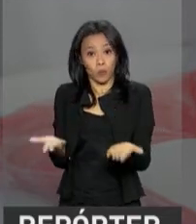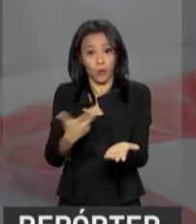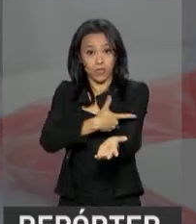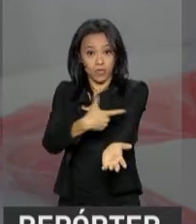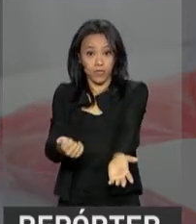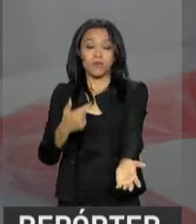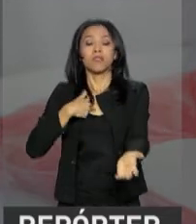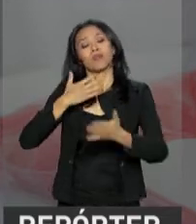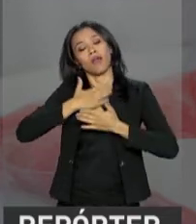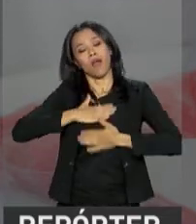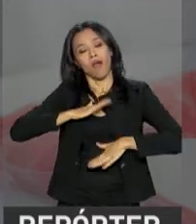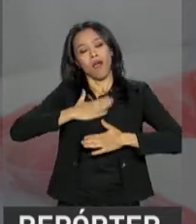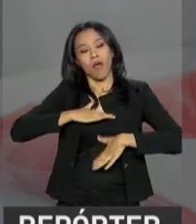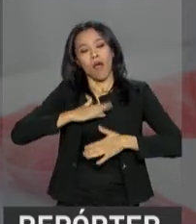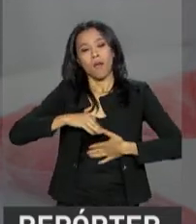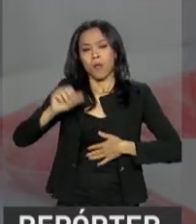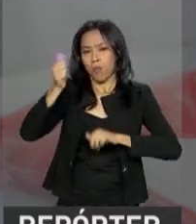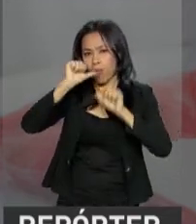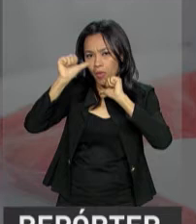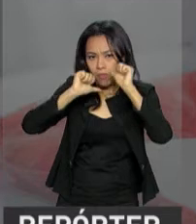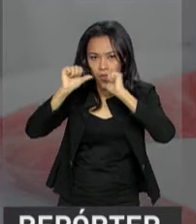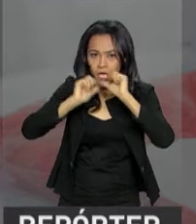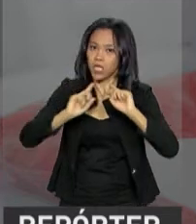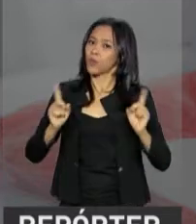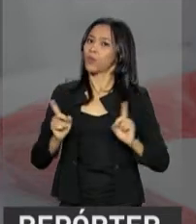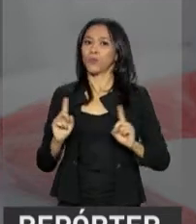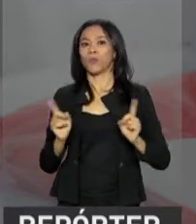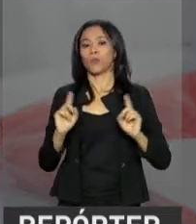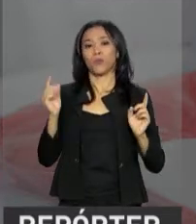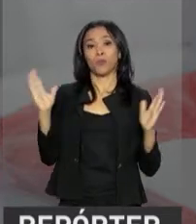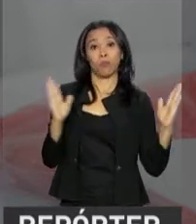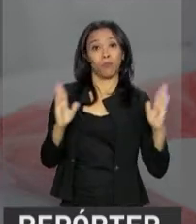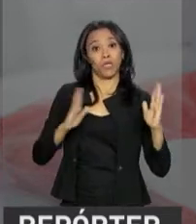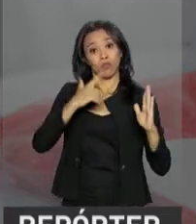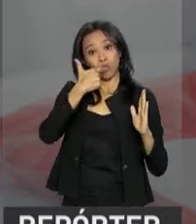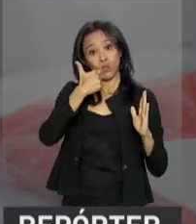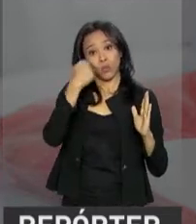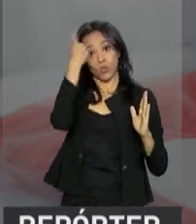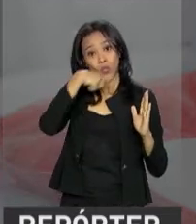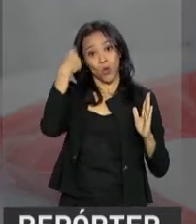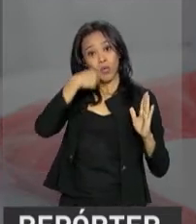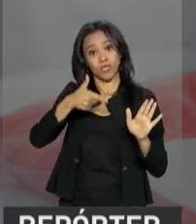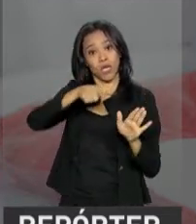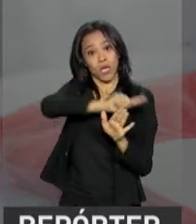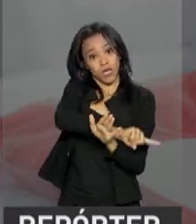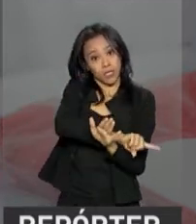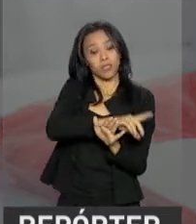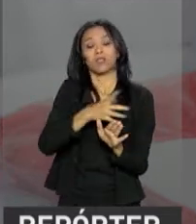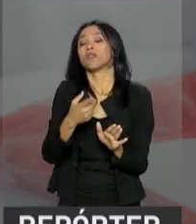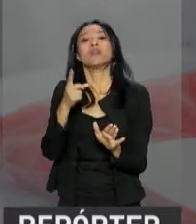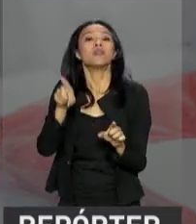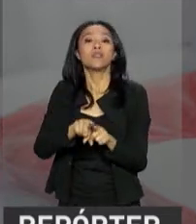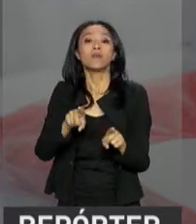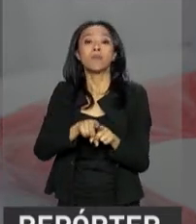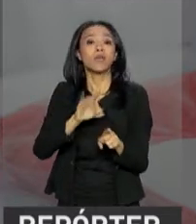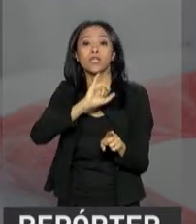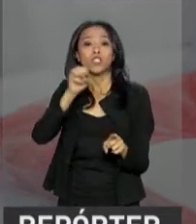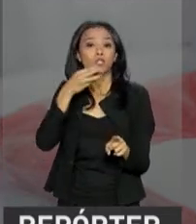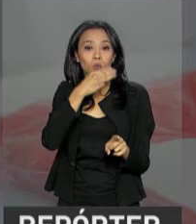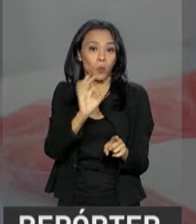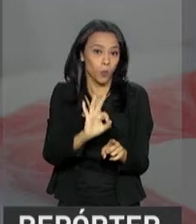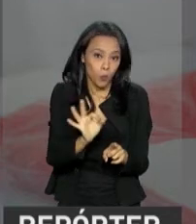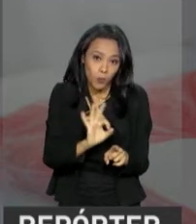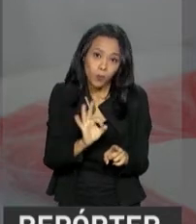descansados e não ter ingerido bebidas alcoólicas nas 12 horas anteriores à doação e não estar de jejum no